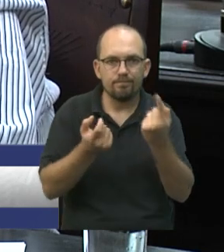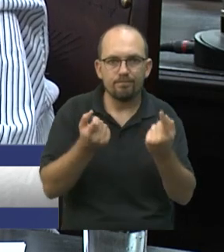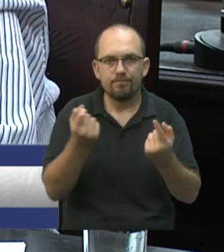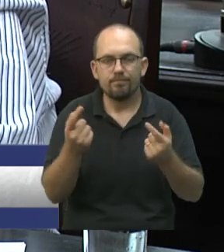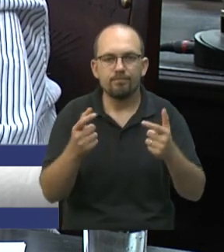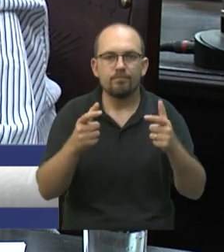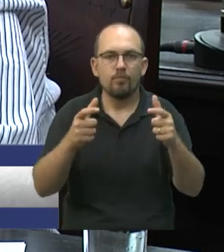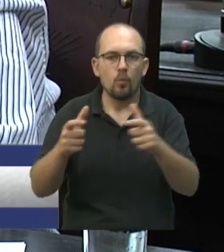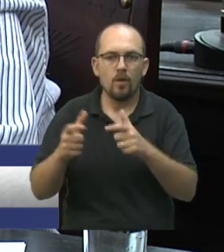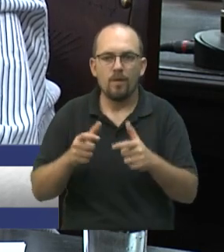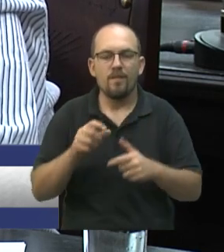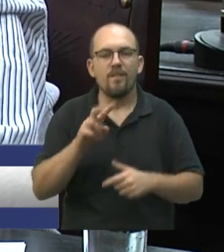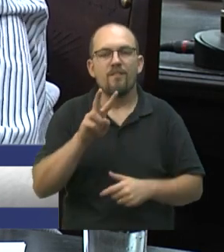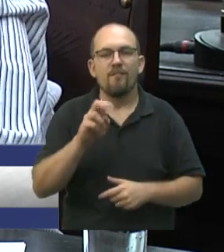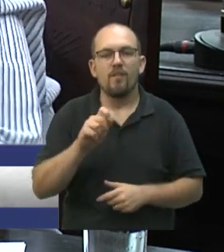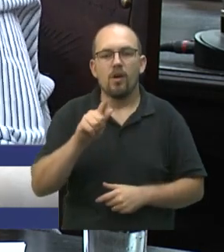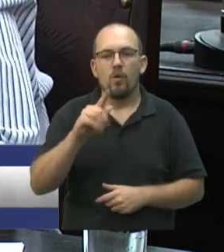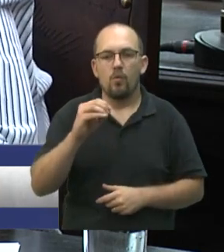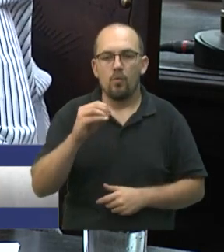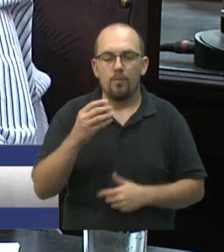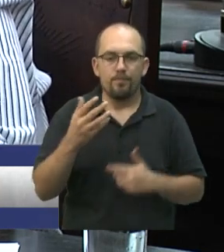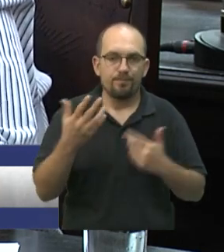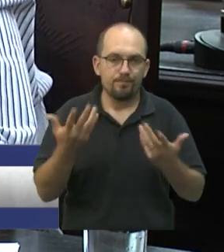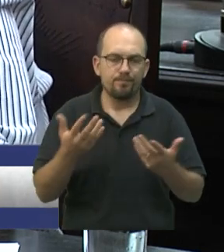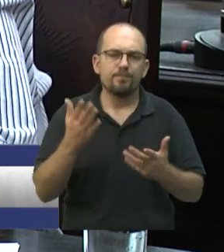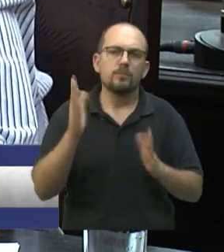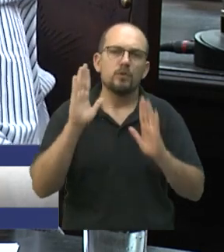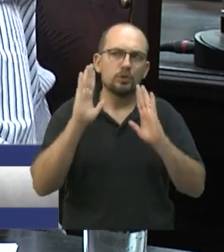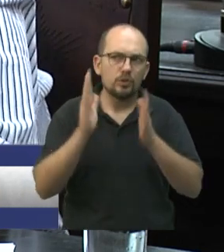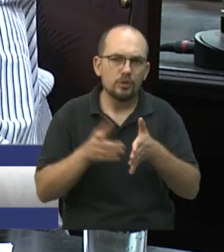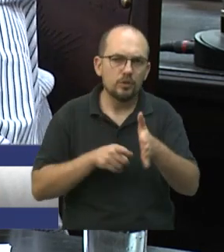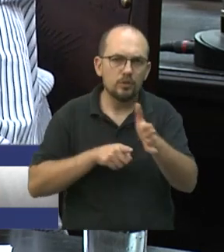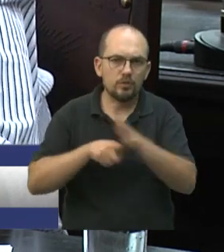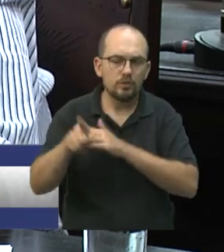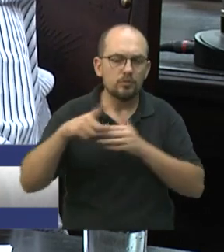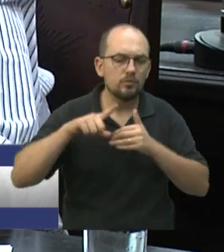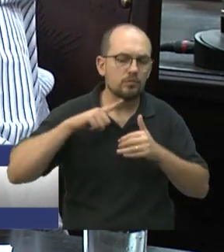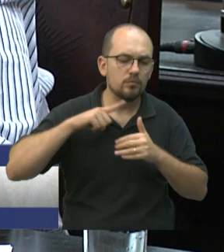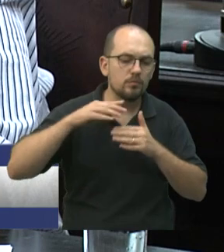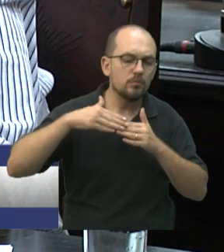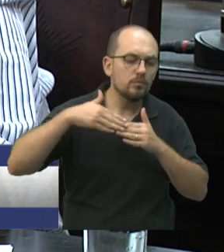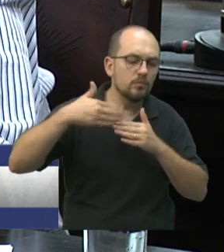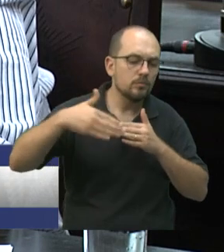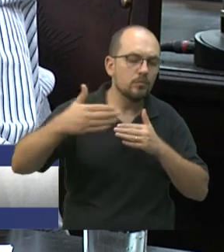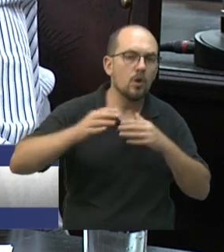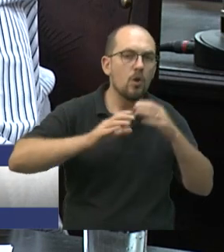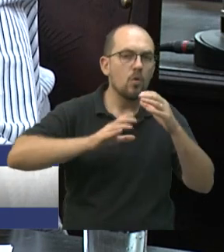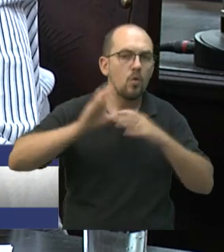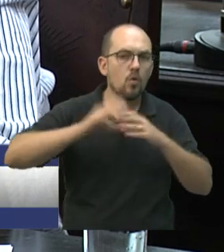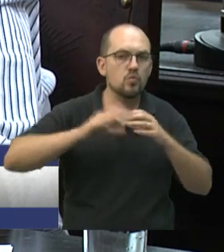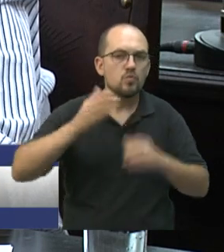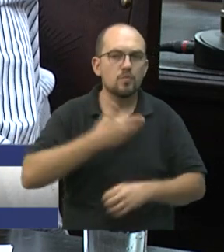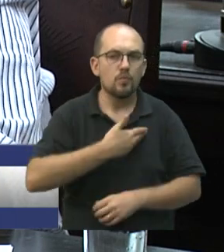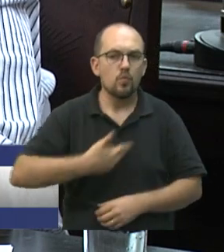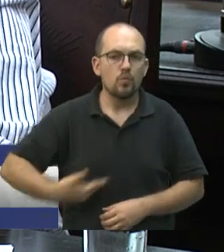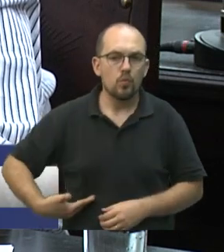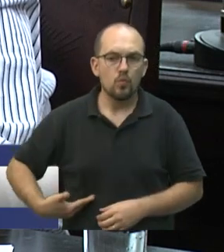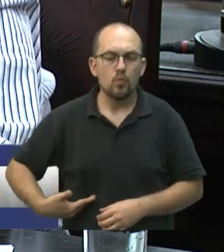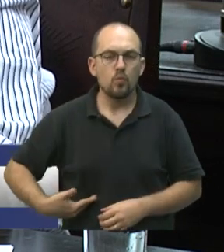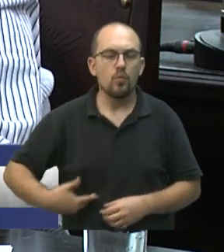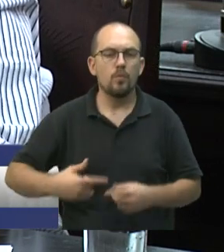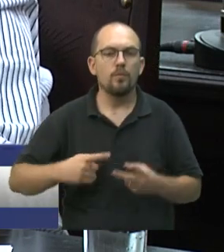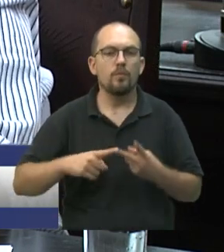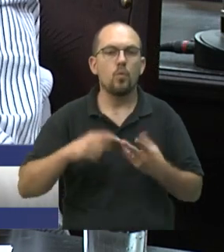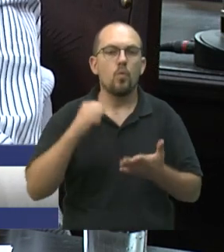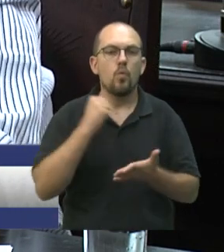eu estou perguntando é, já está previsto os concursos públicos que deverão ocorrer, as